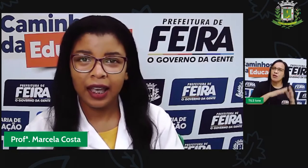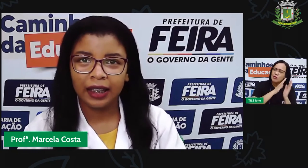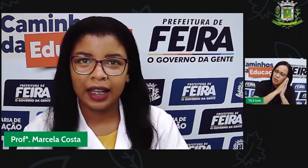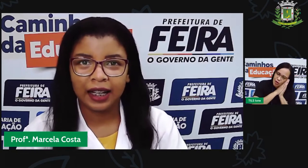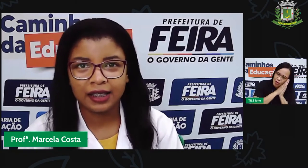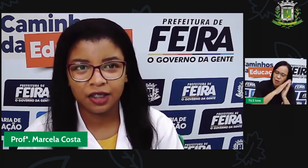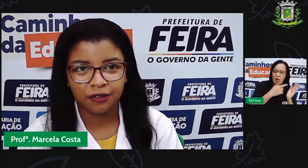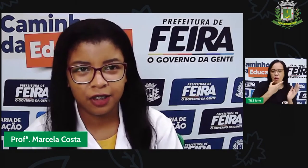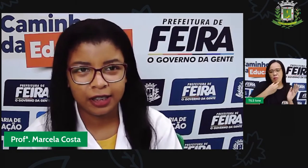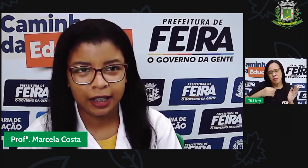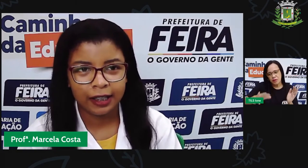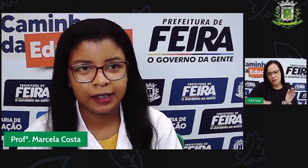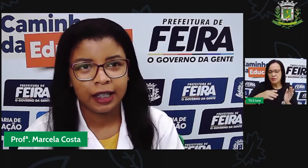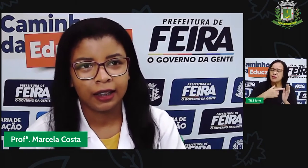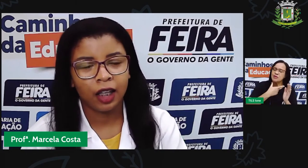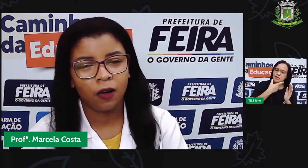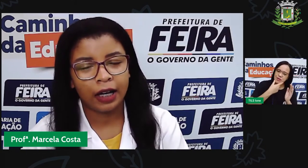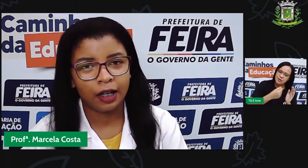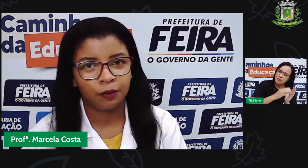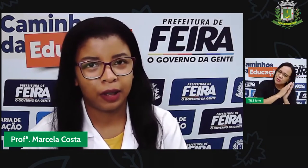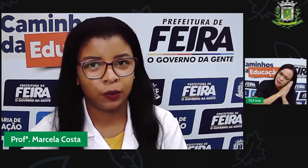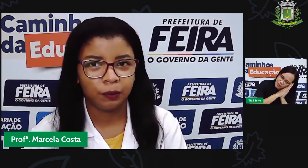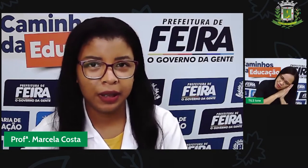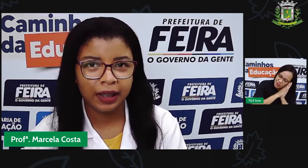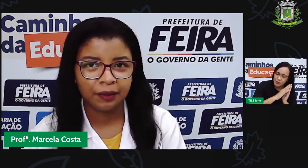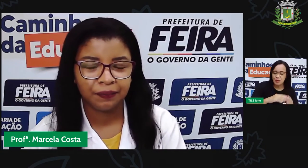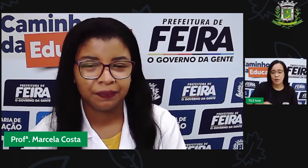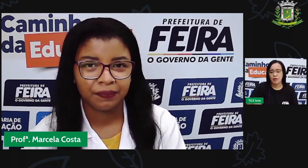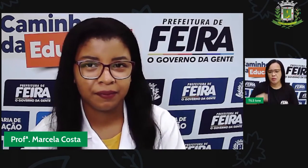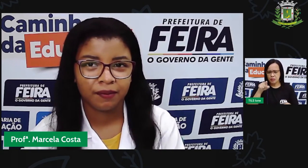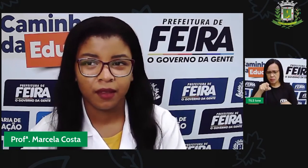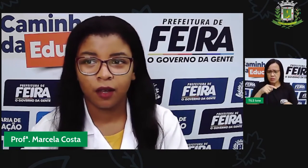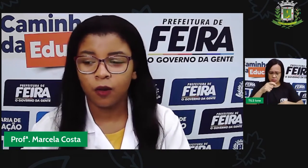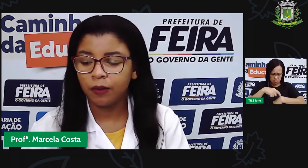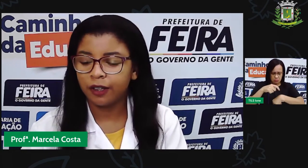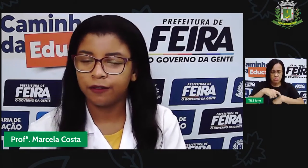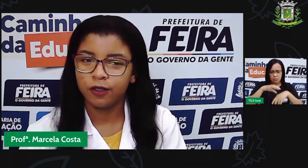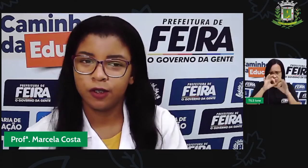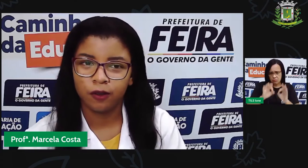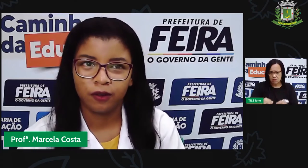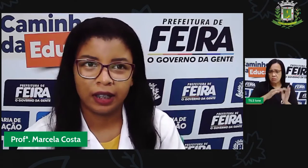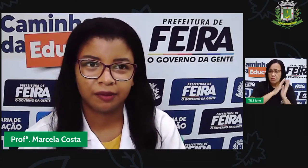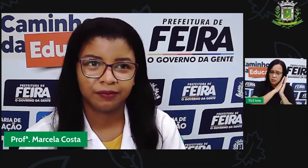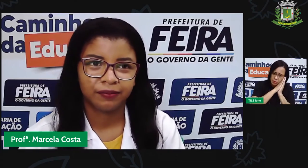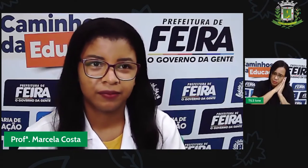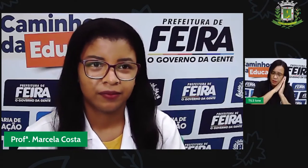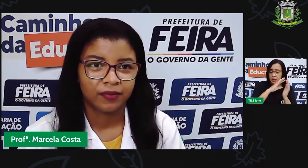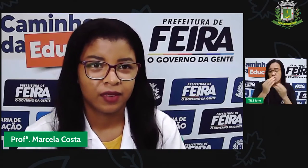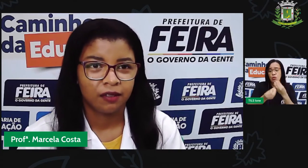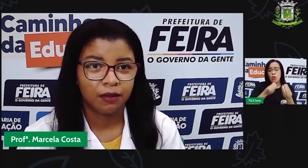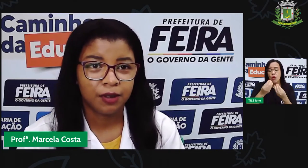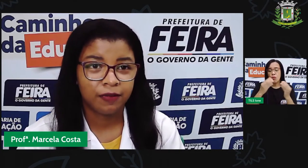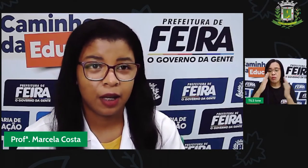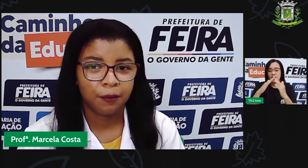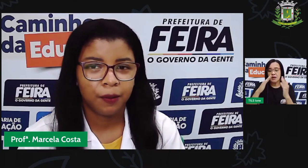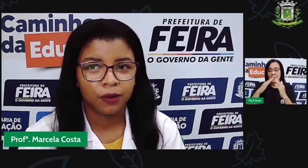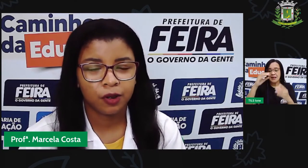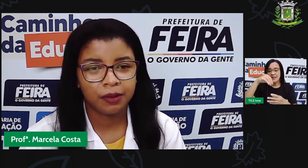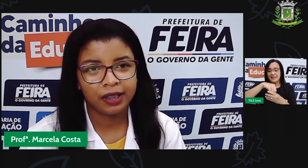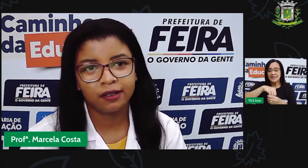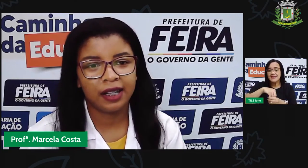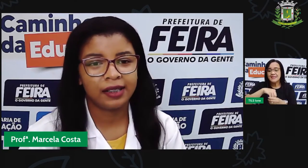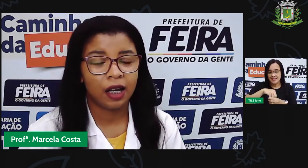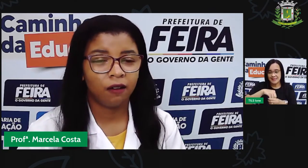E aí na casa de você dormir como é que vamos